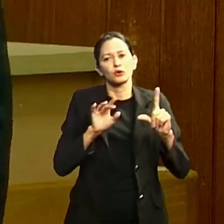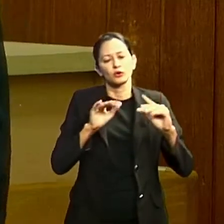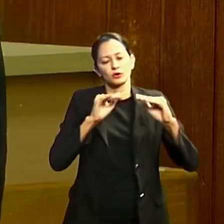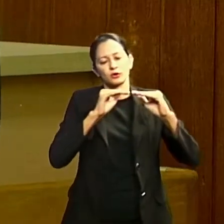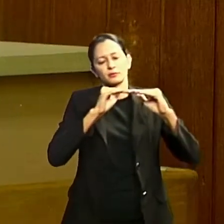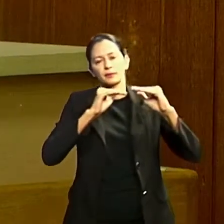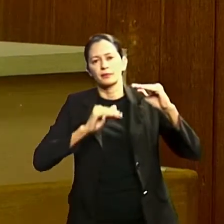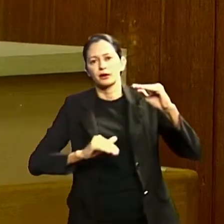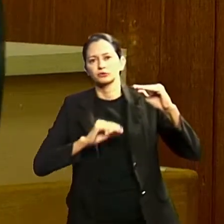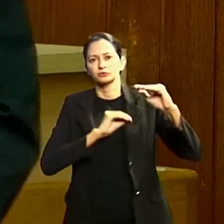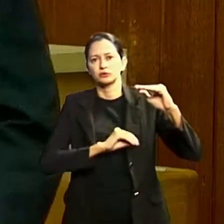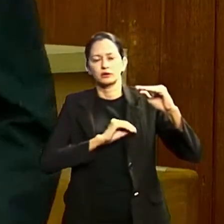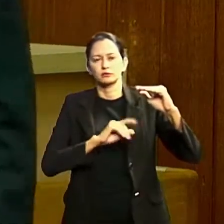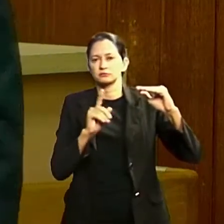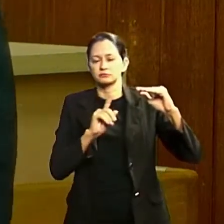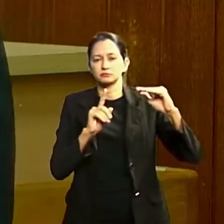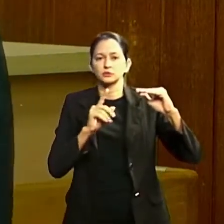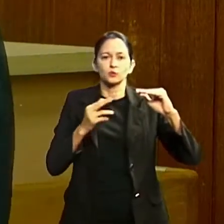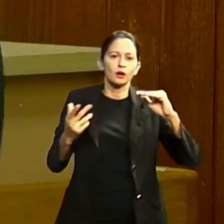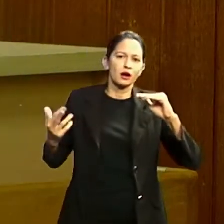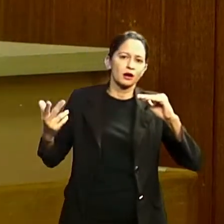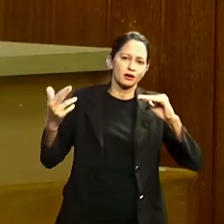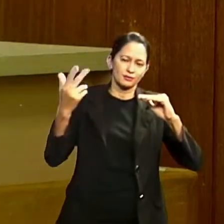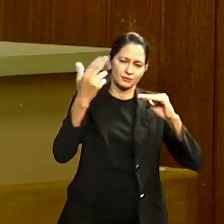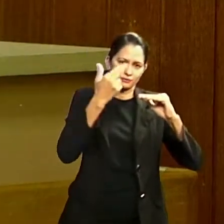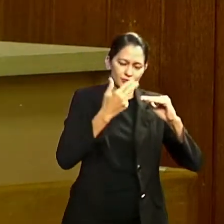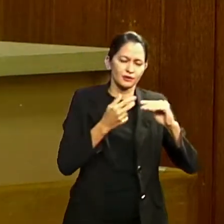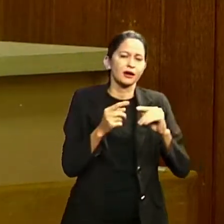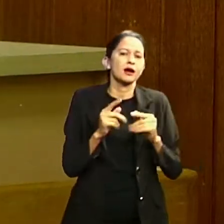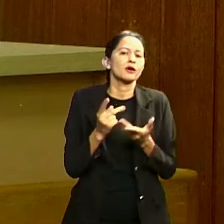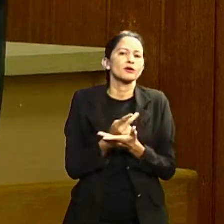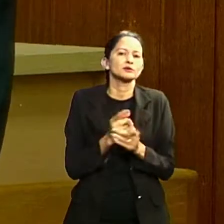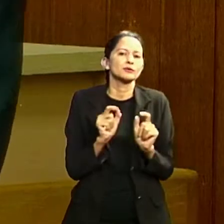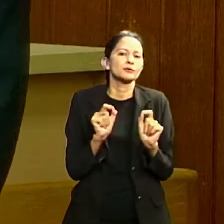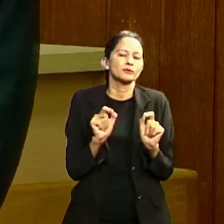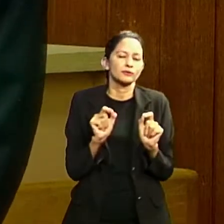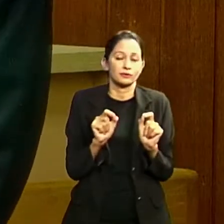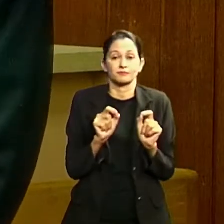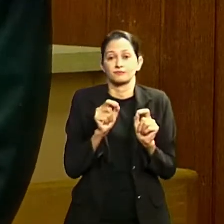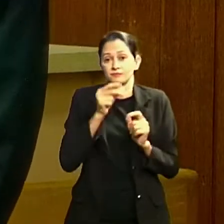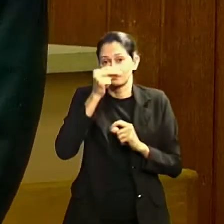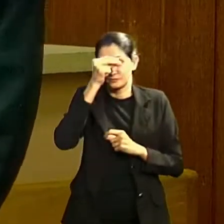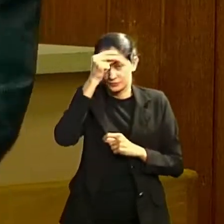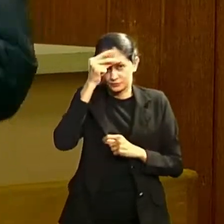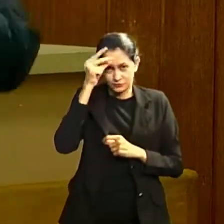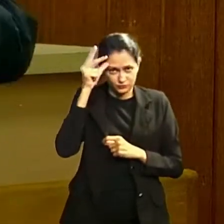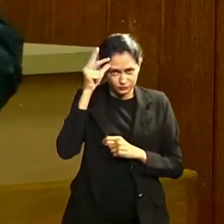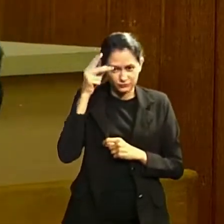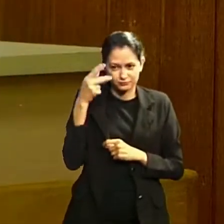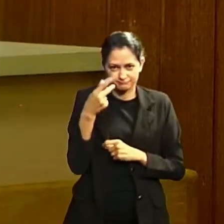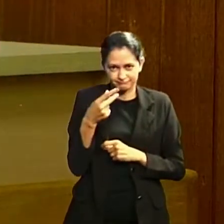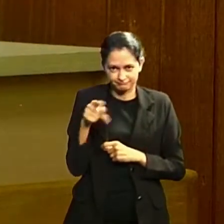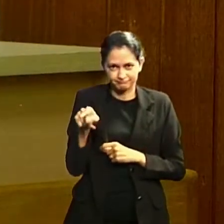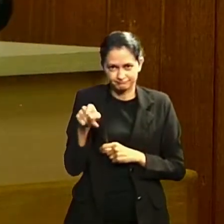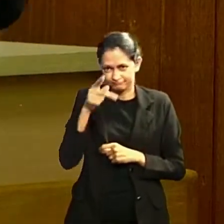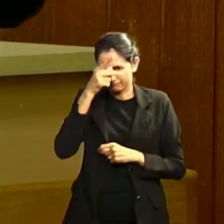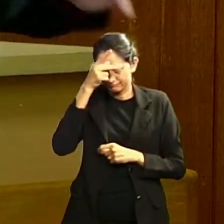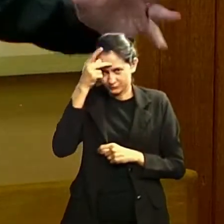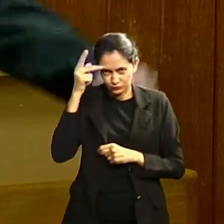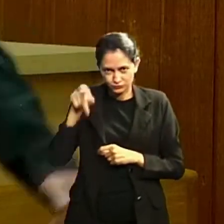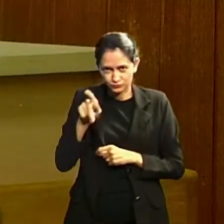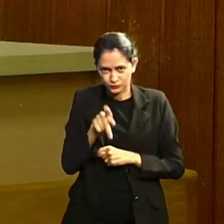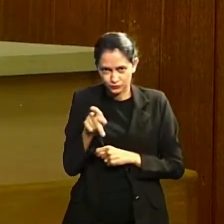do piso, porque isso, o que acontece, senhoras e senhores, os professores, e aí quando o povo vê a